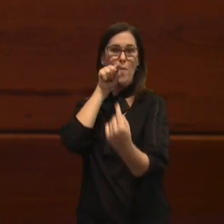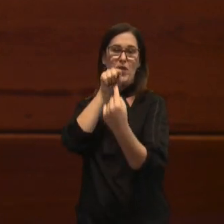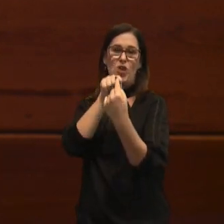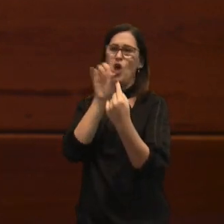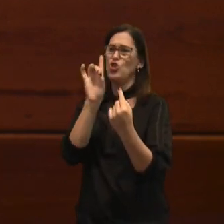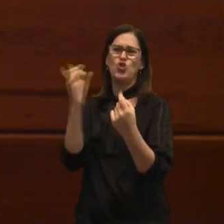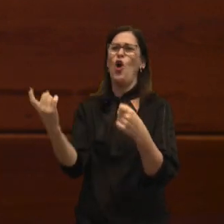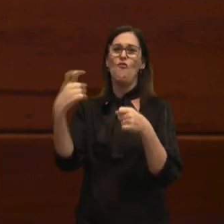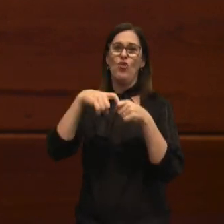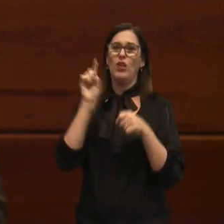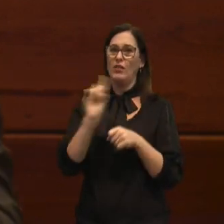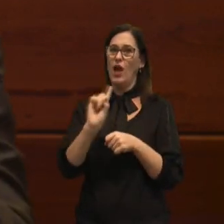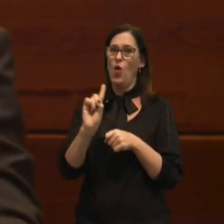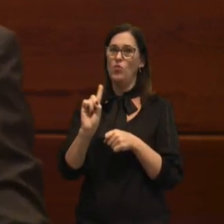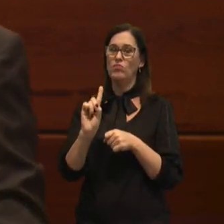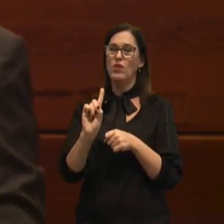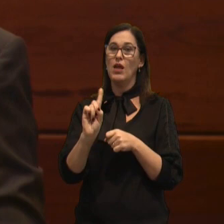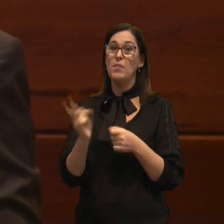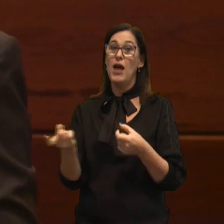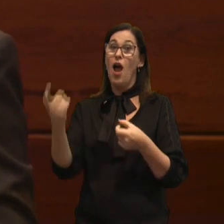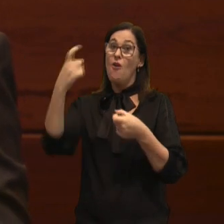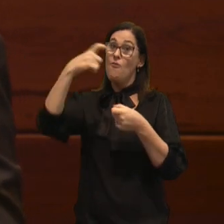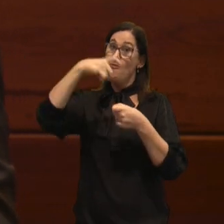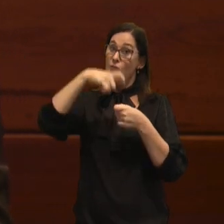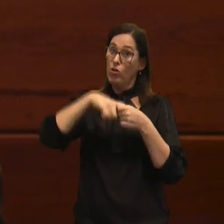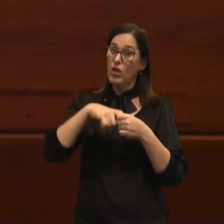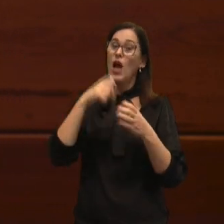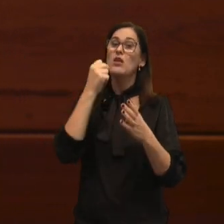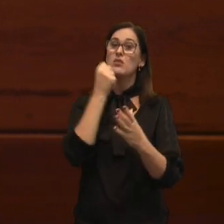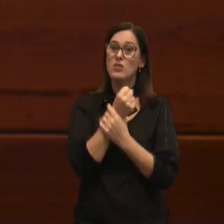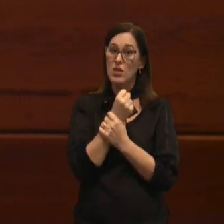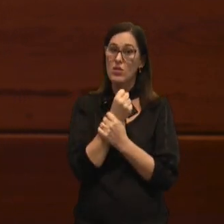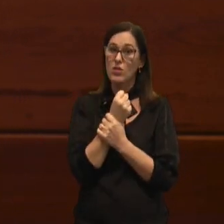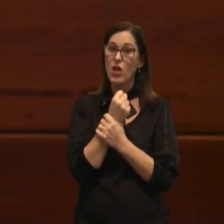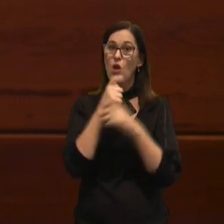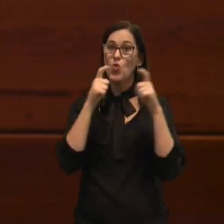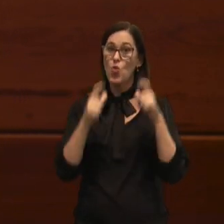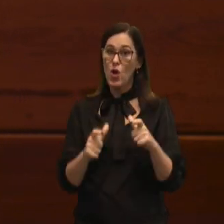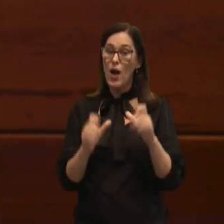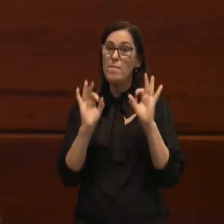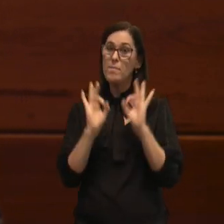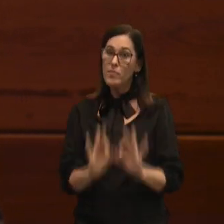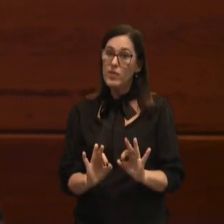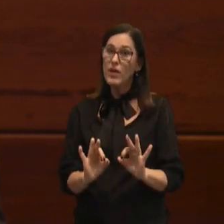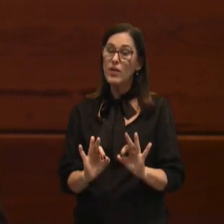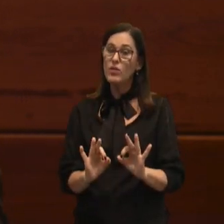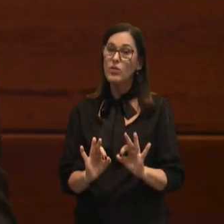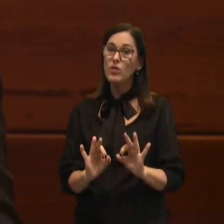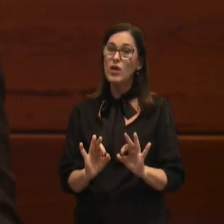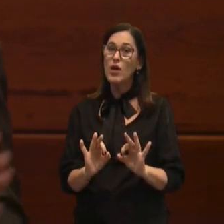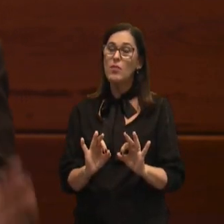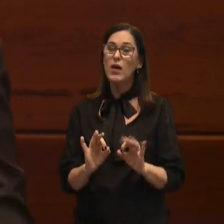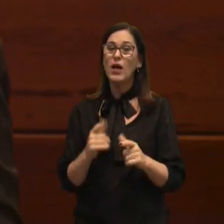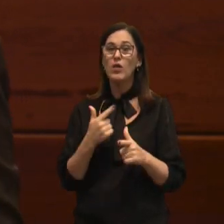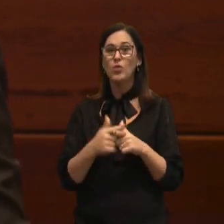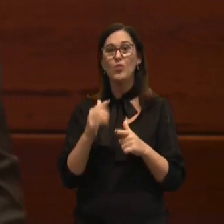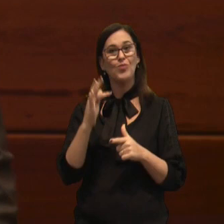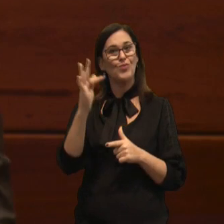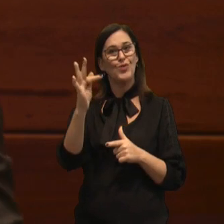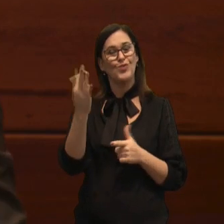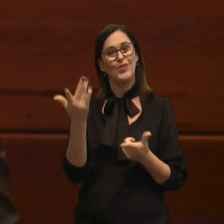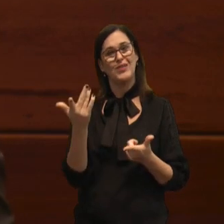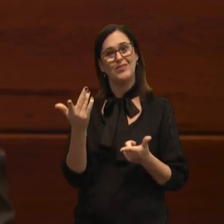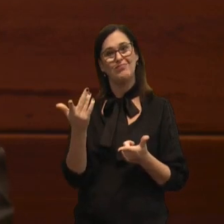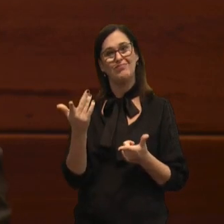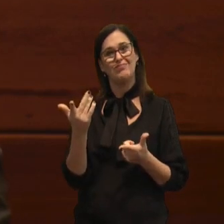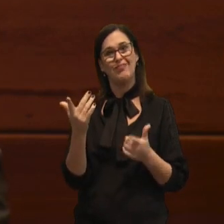apenas retornar, mas é retornar em segurança, num ambiente propício, para que nós não tenhamos problemas futuros com